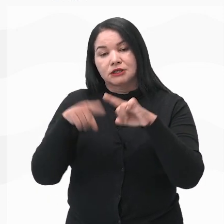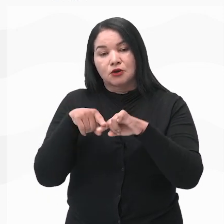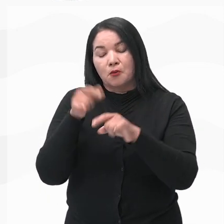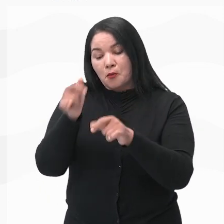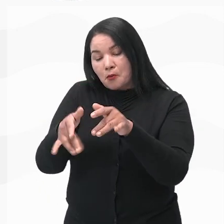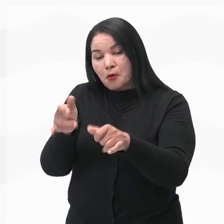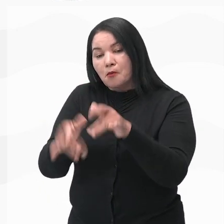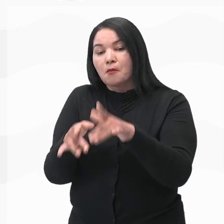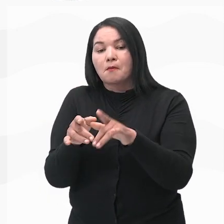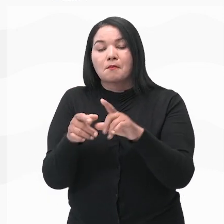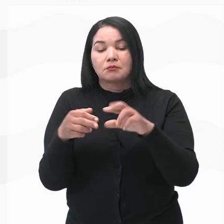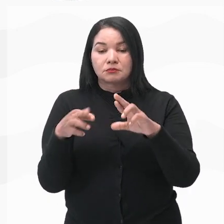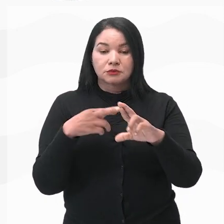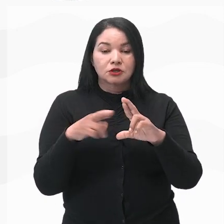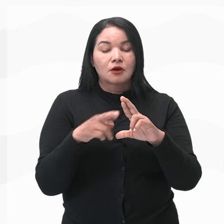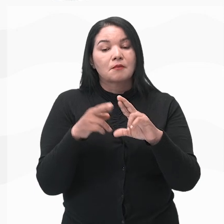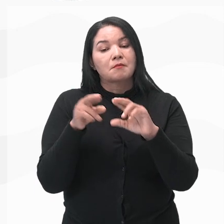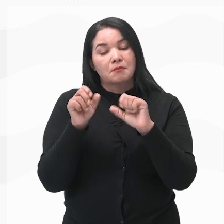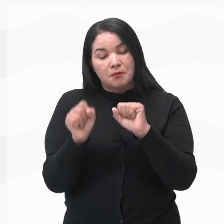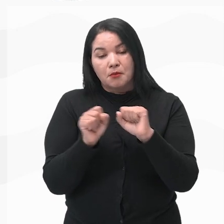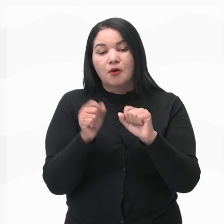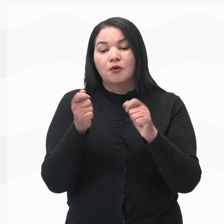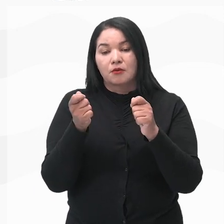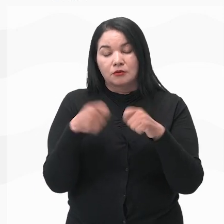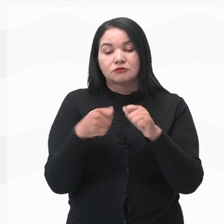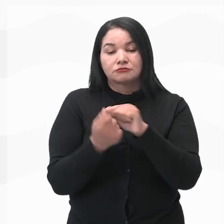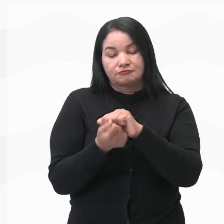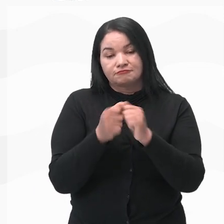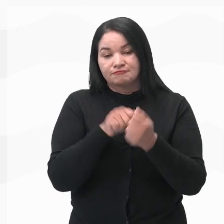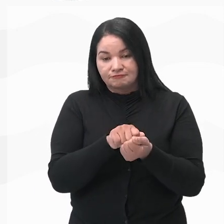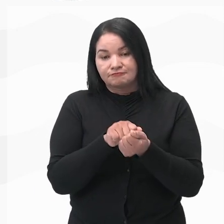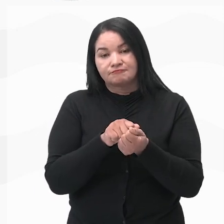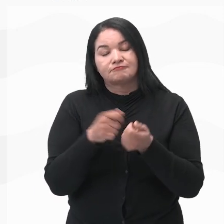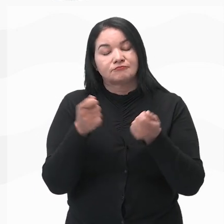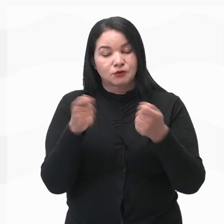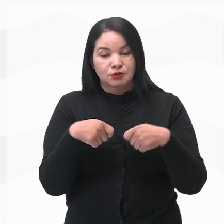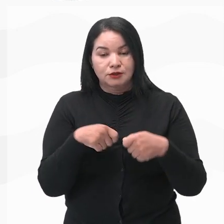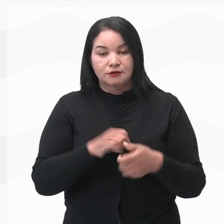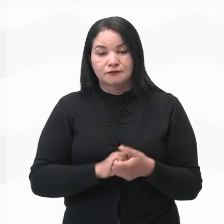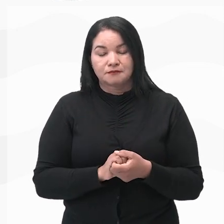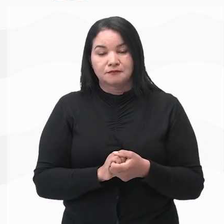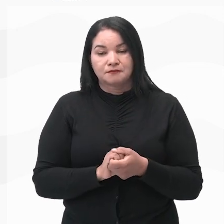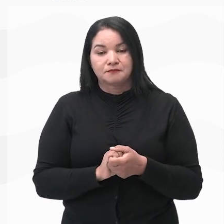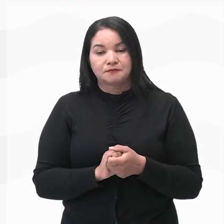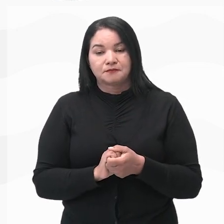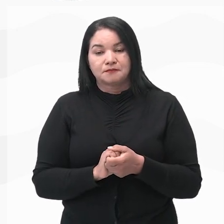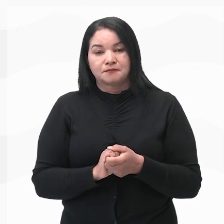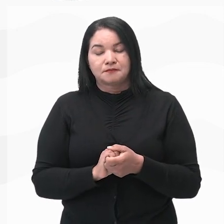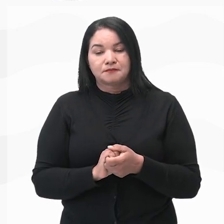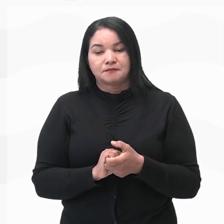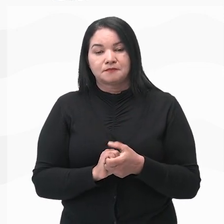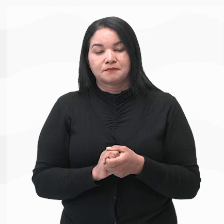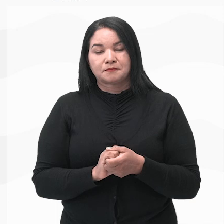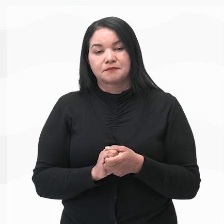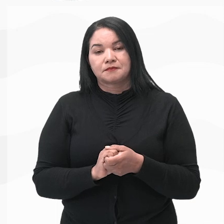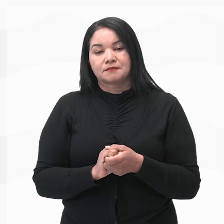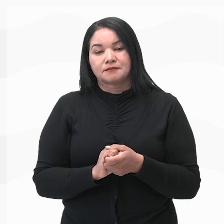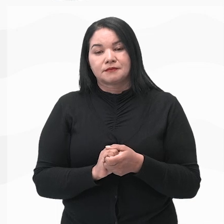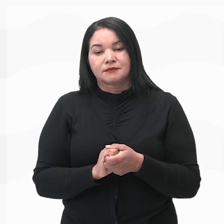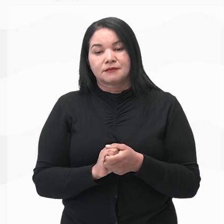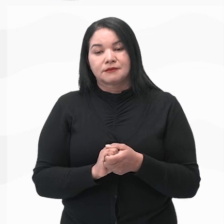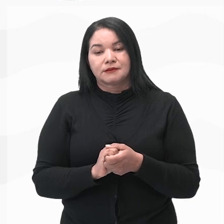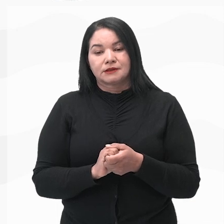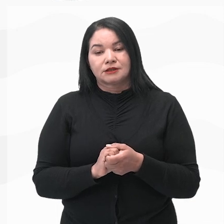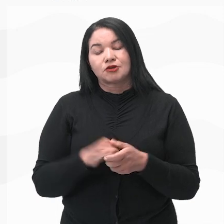descartável algo útil. Então, transformar esses resíduos em algo, né, que possa